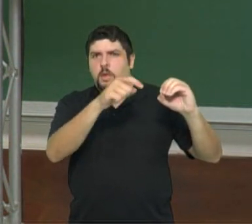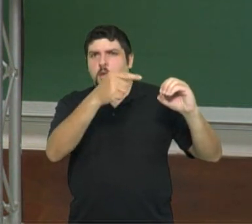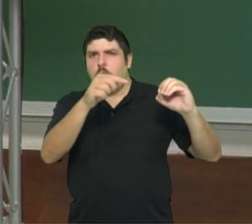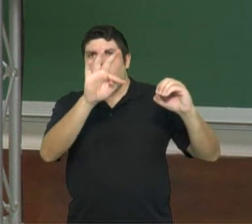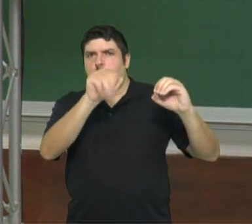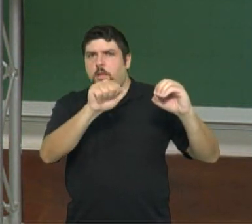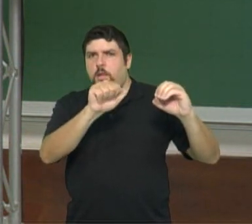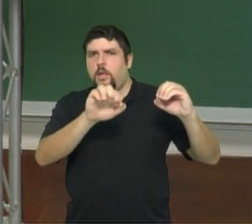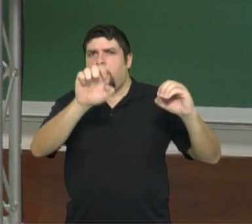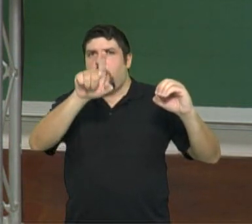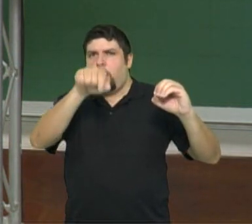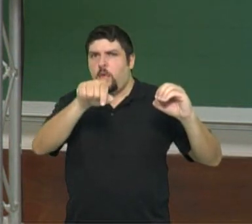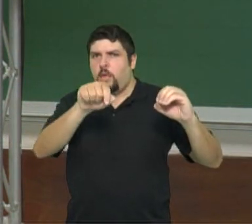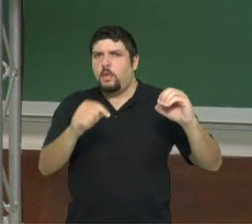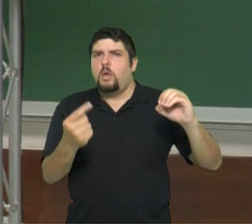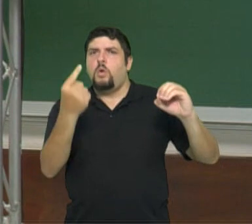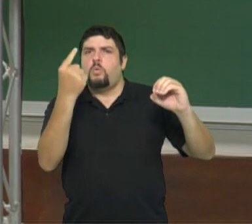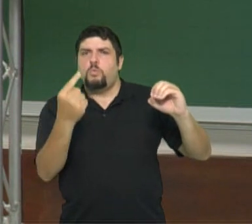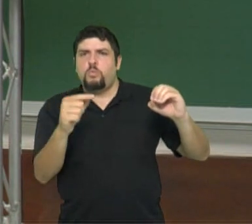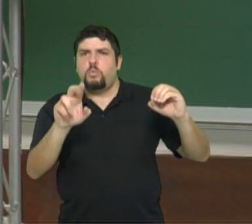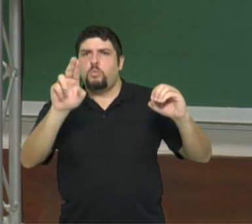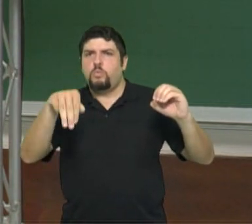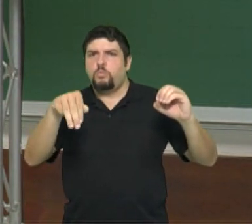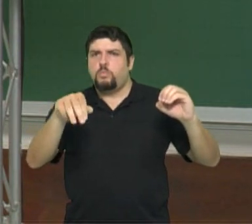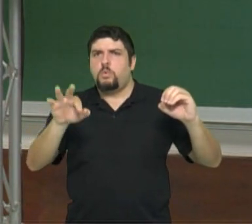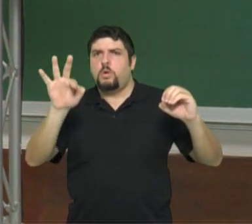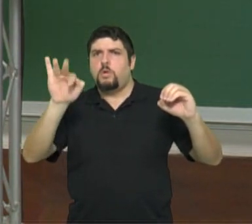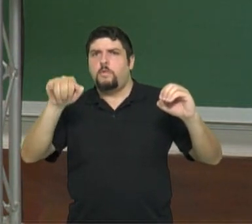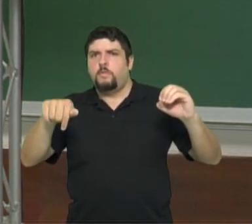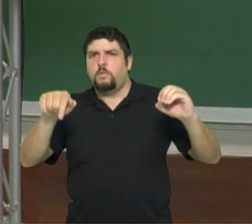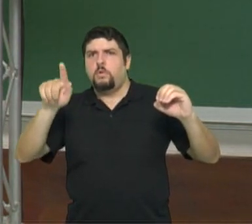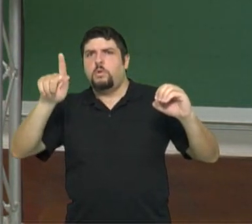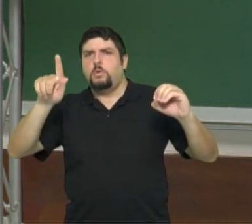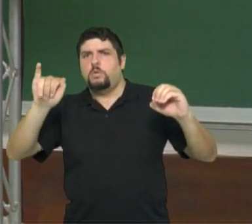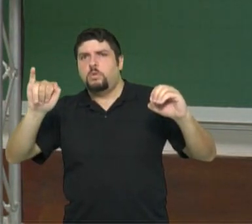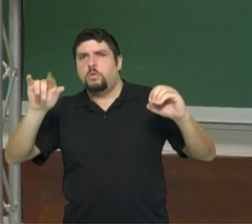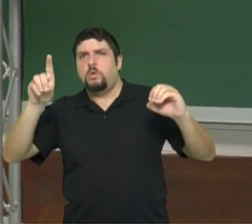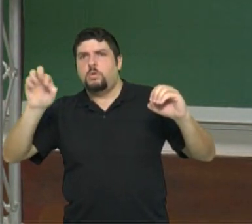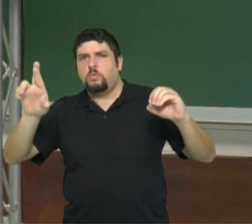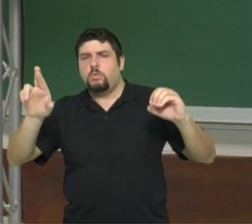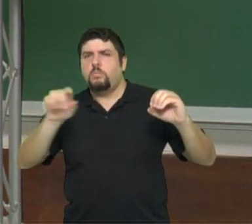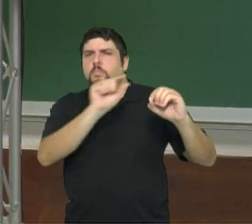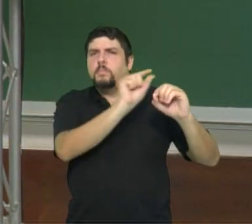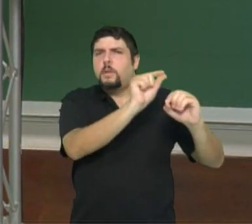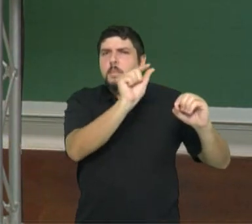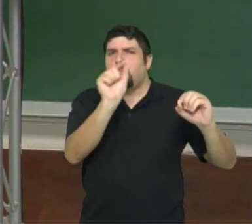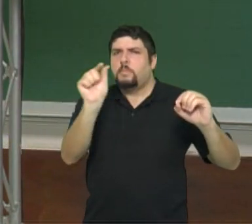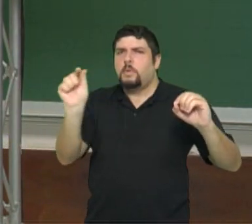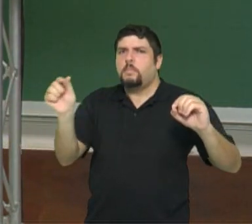poeta é um fingidor. Quantas sílabas tem? 9 sílabas